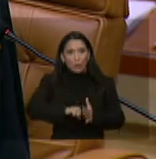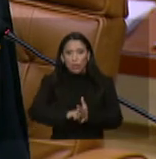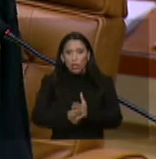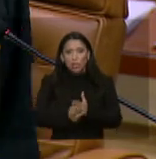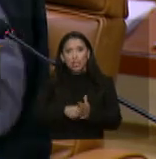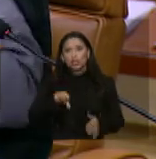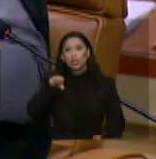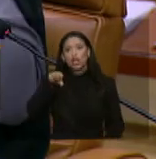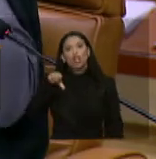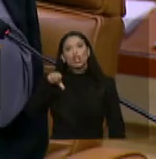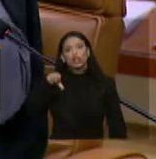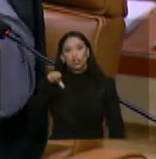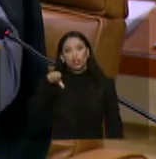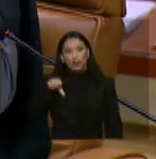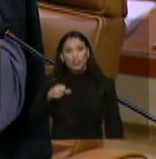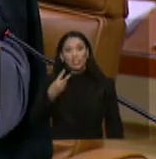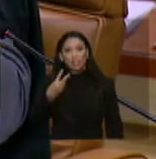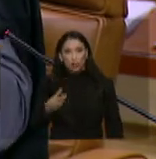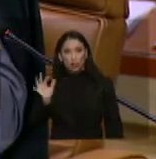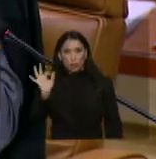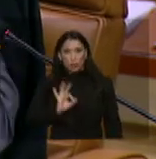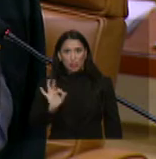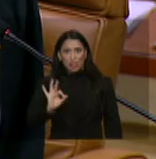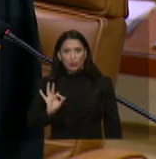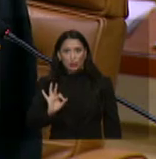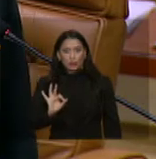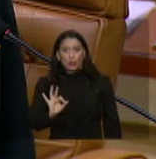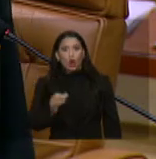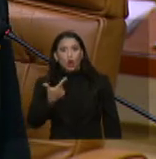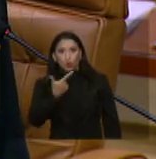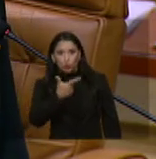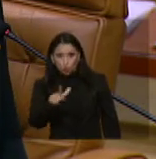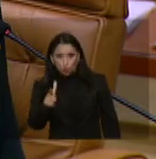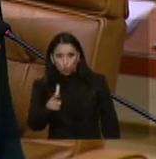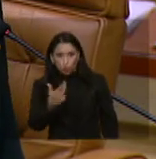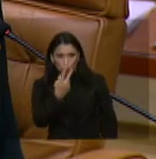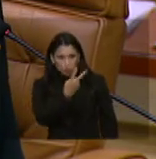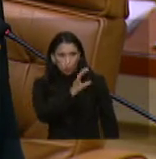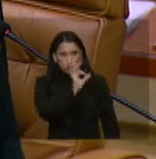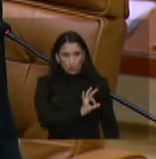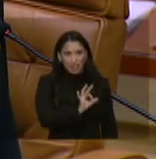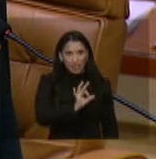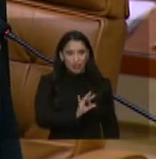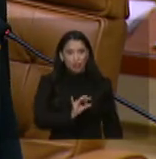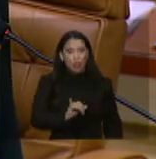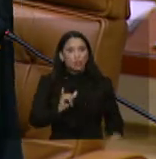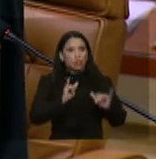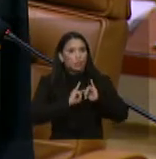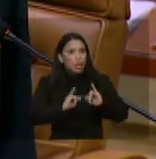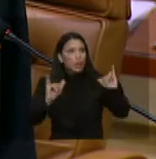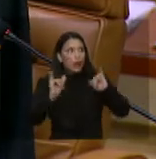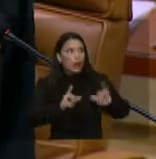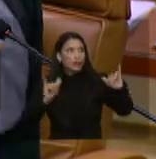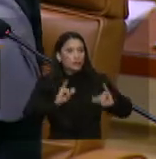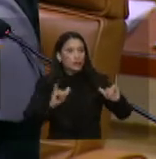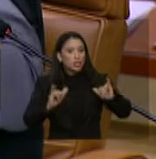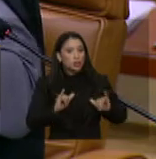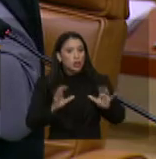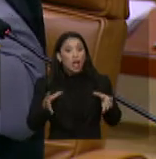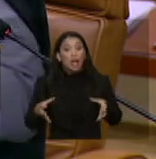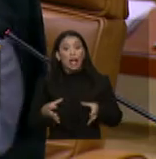os outros 8% ao alarme E aí é uma equipe que Analisa porque pode não